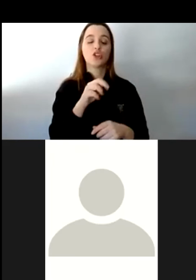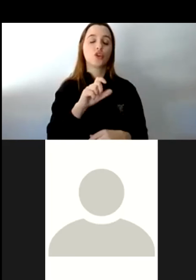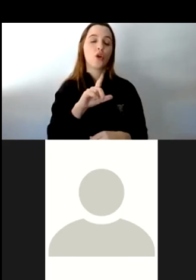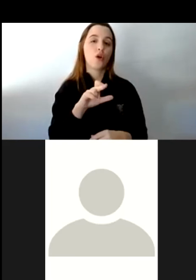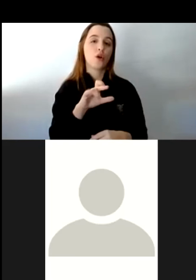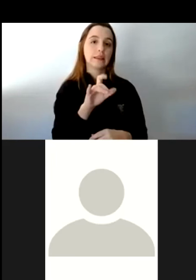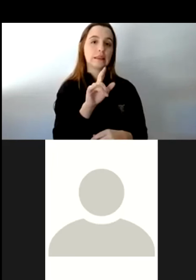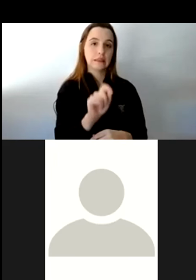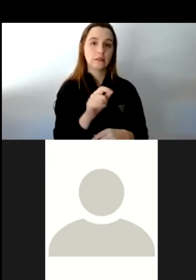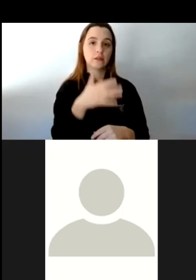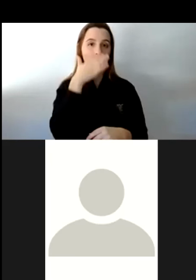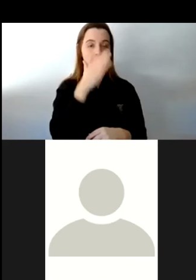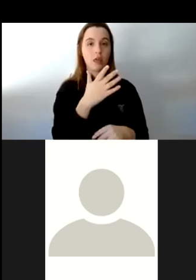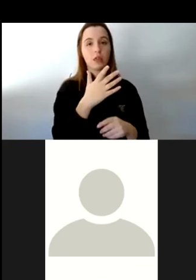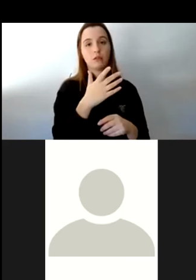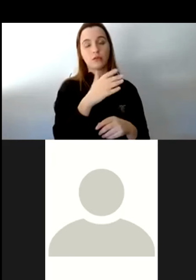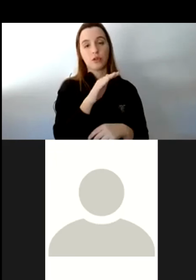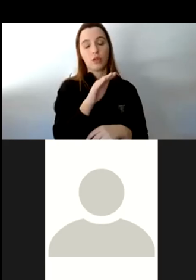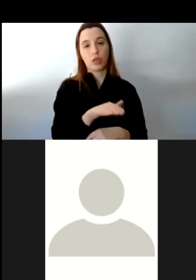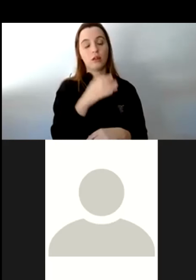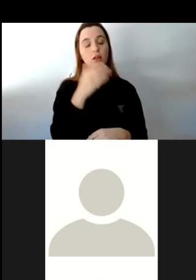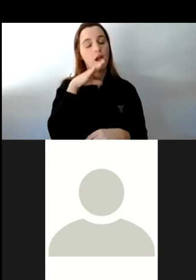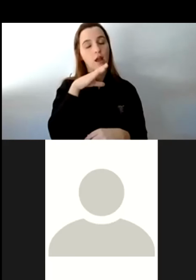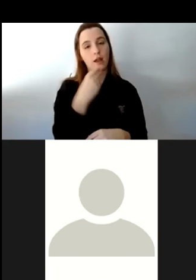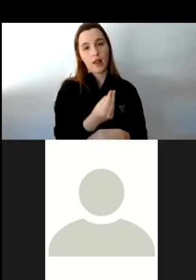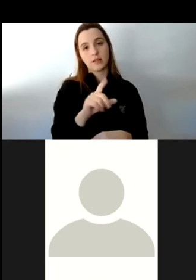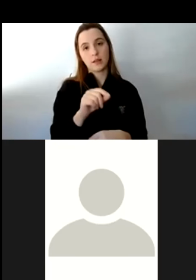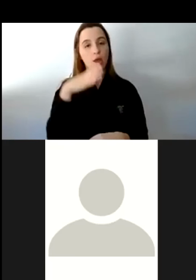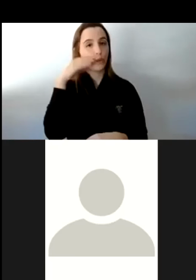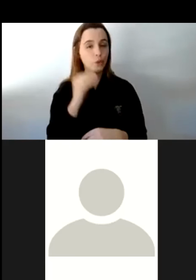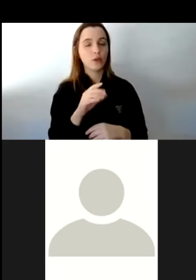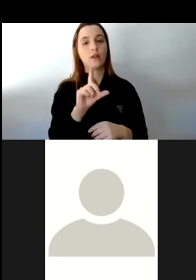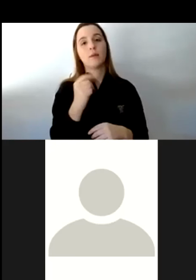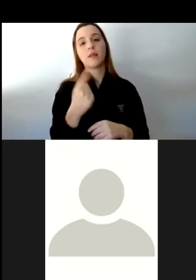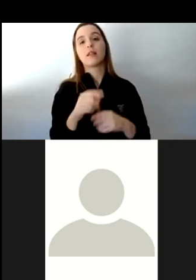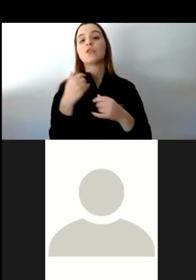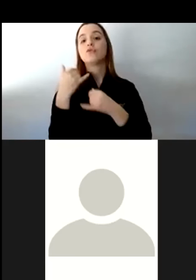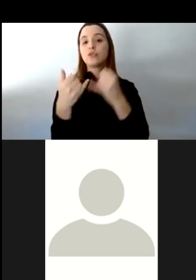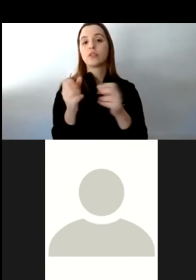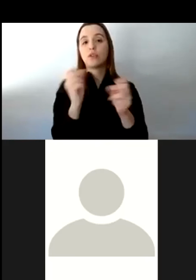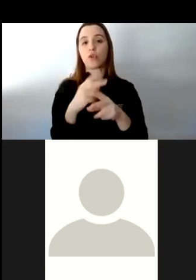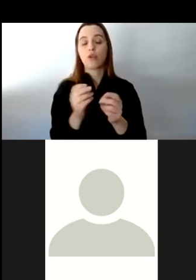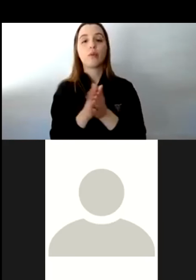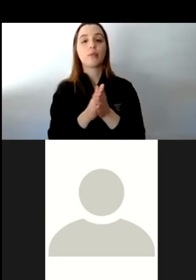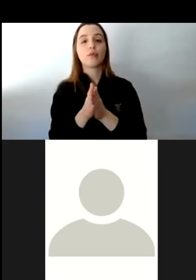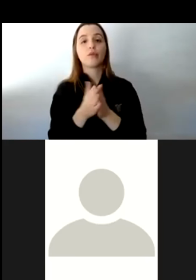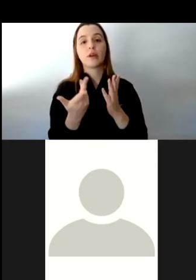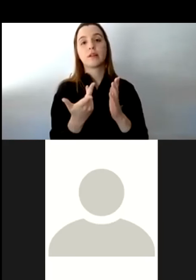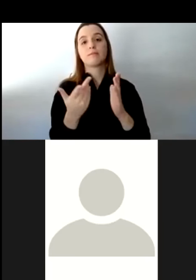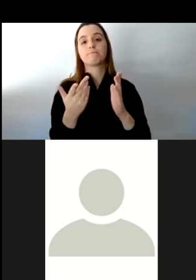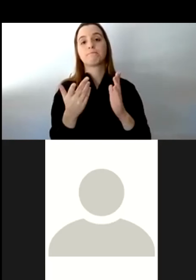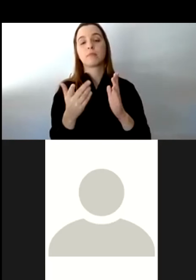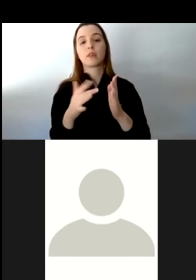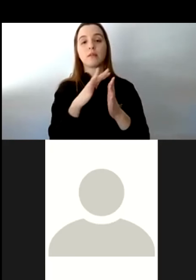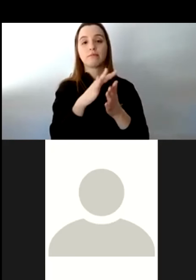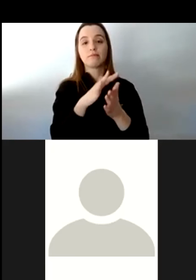esclerose tuberosa em idade pediátrica e adulta, o recurso à sequenciação de nova geração, utilizando painéis de